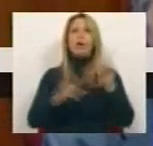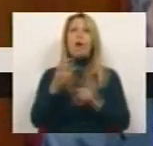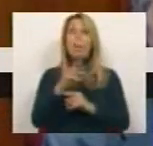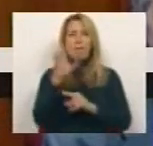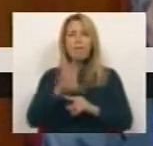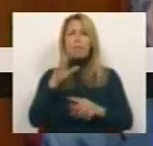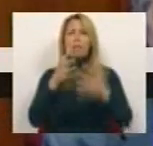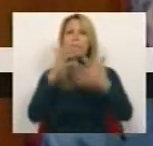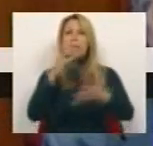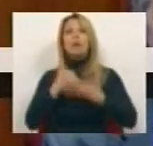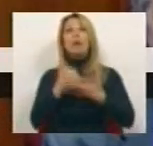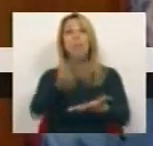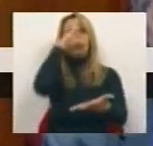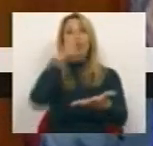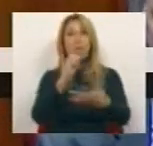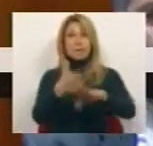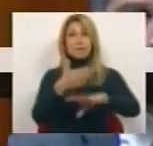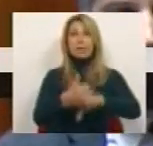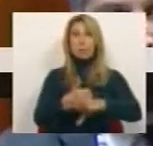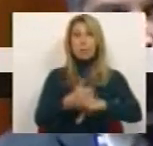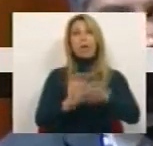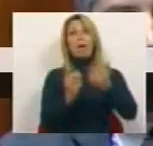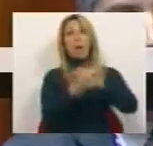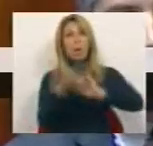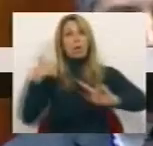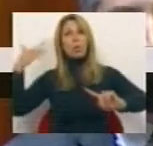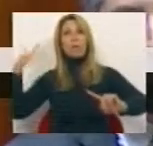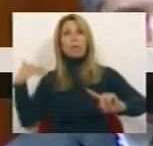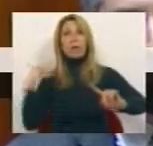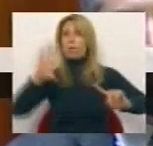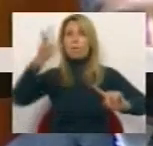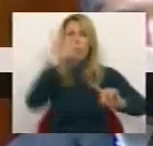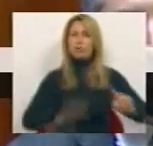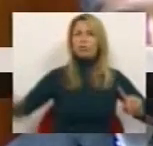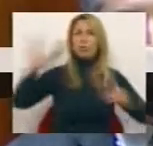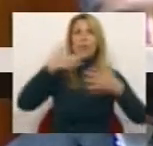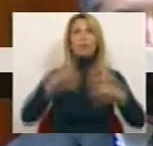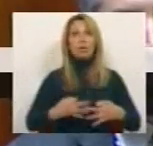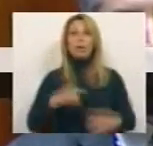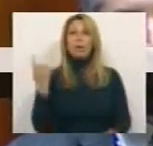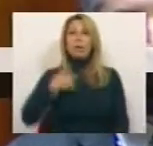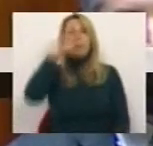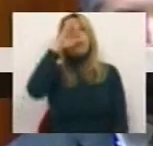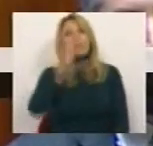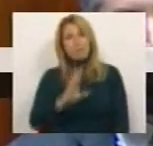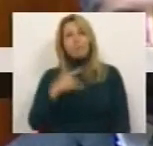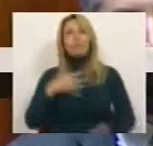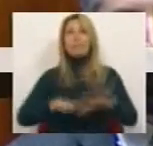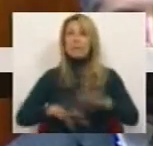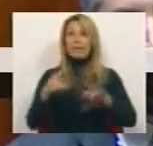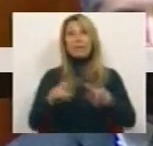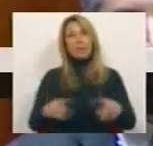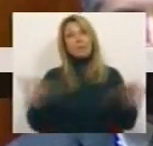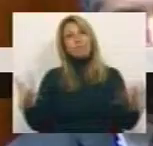forma significativa o apoio do Estado ao setor e, ao contrário do passado, a todo o país. Também sabemos que temos de fazer diferente. E para